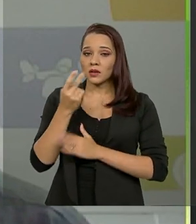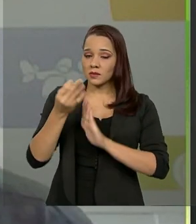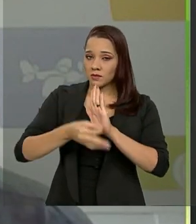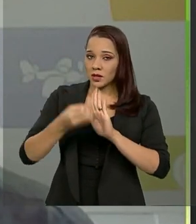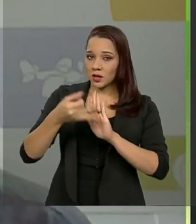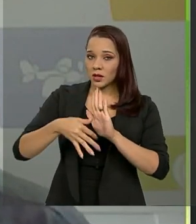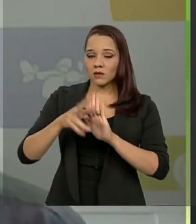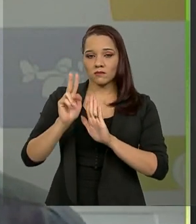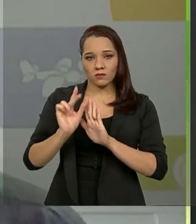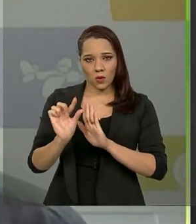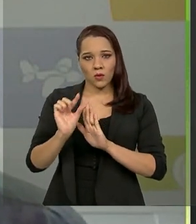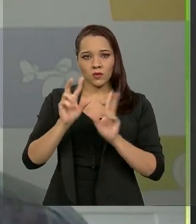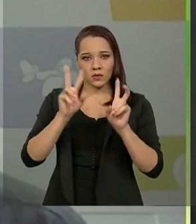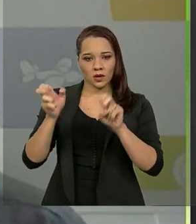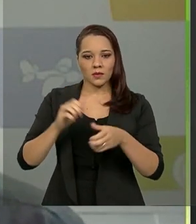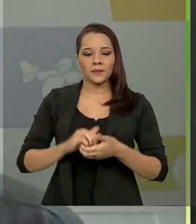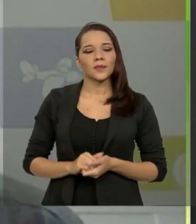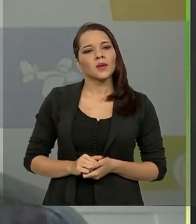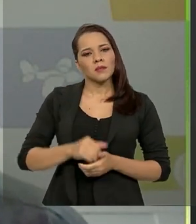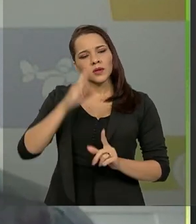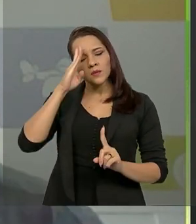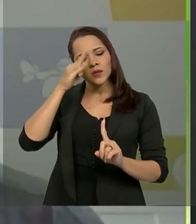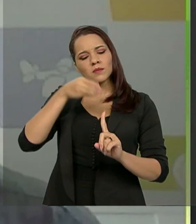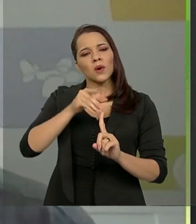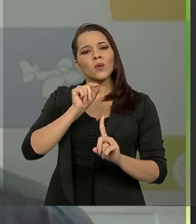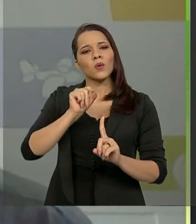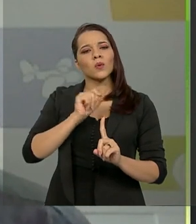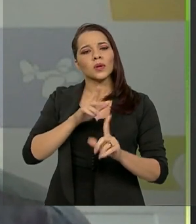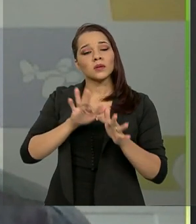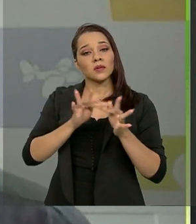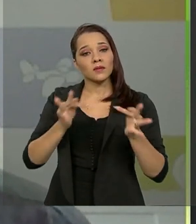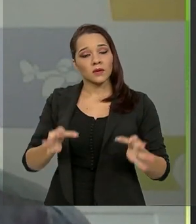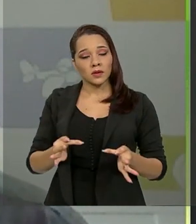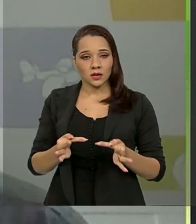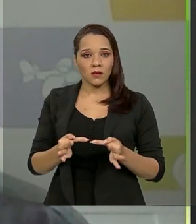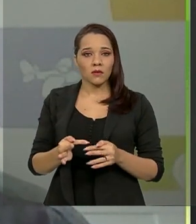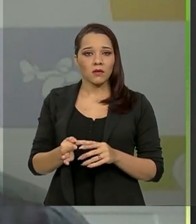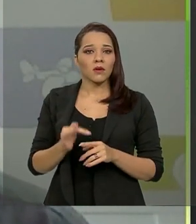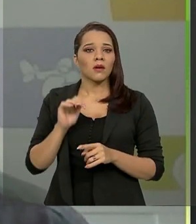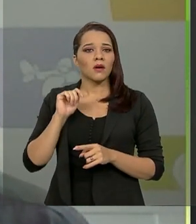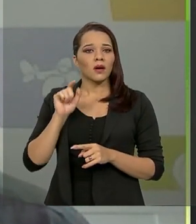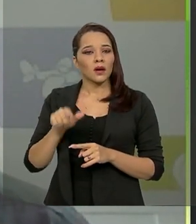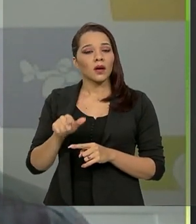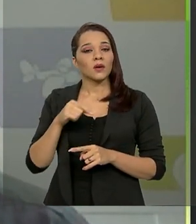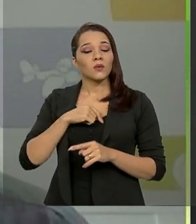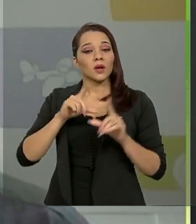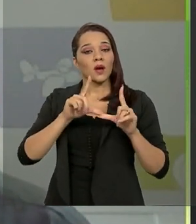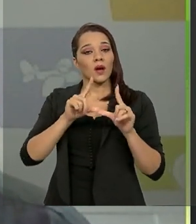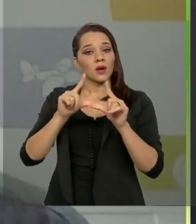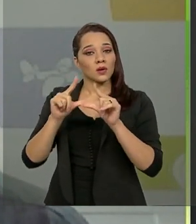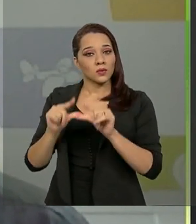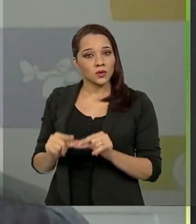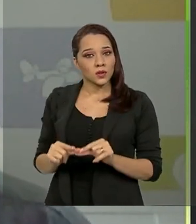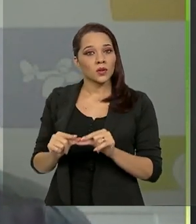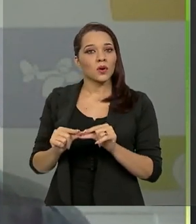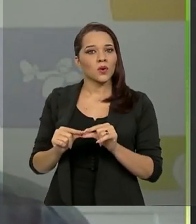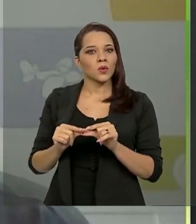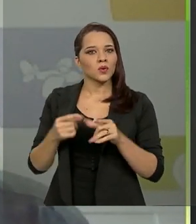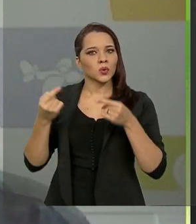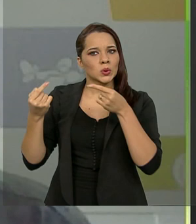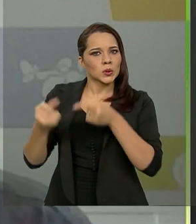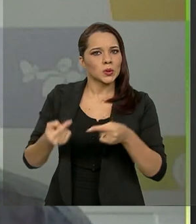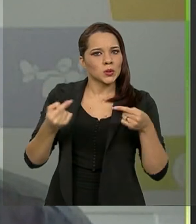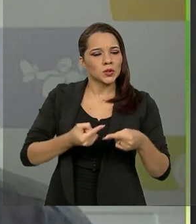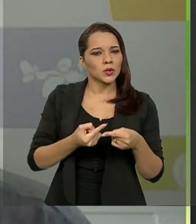sim. O objetivo maior da simplificação, ele vai trazer consigo a redução dos litígios,